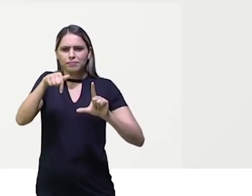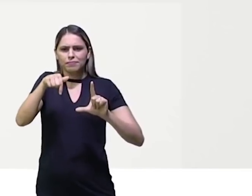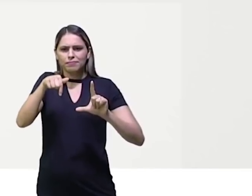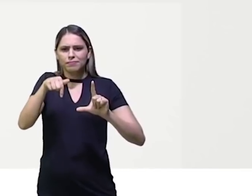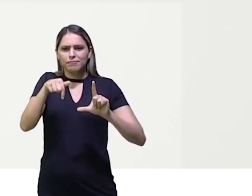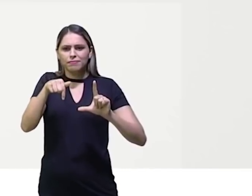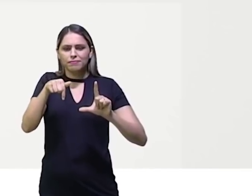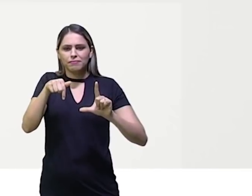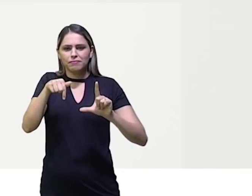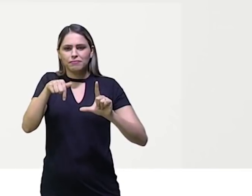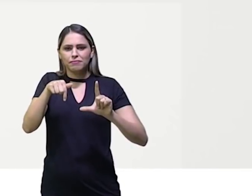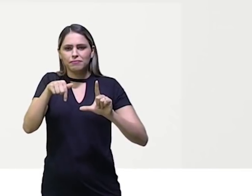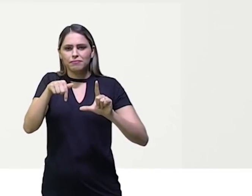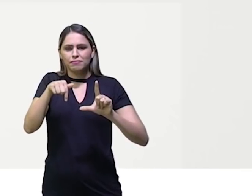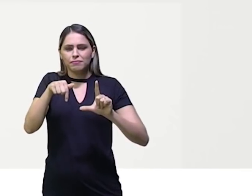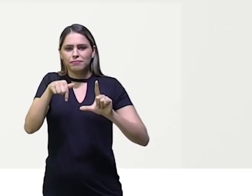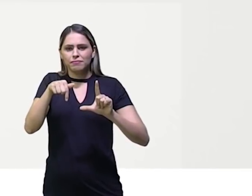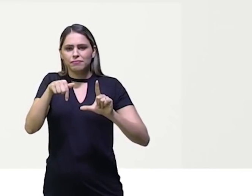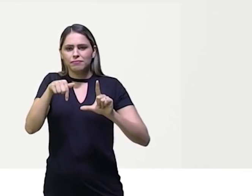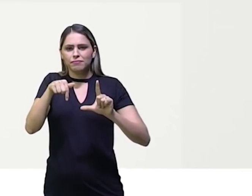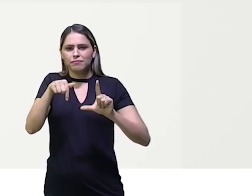7.